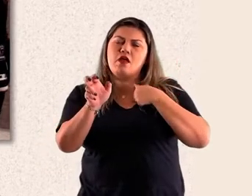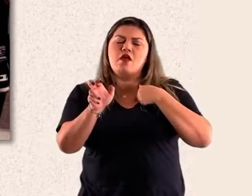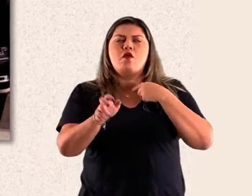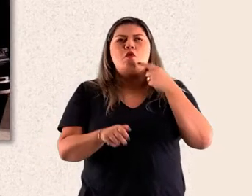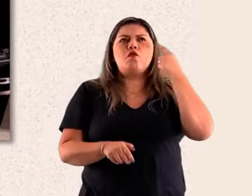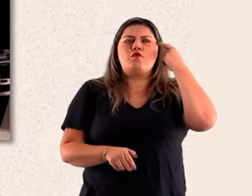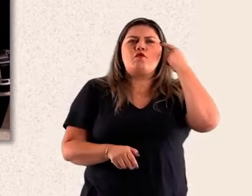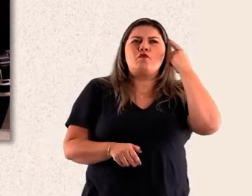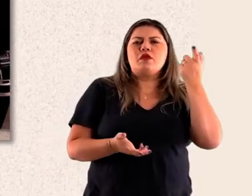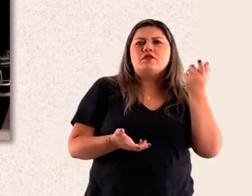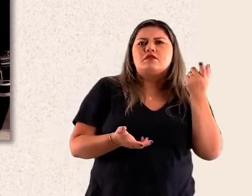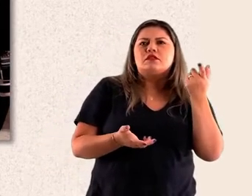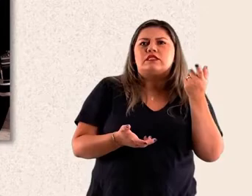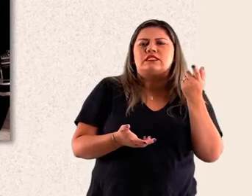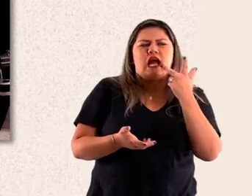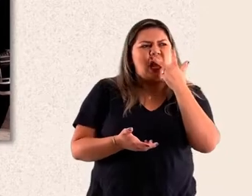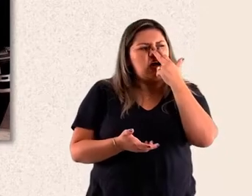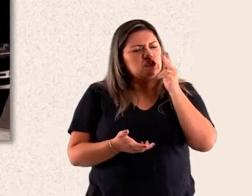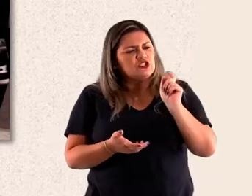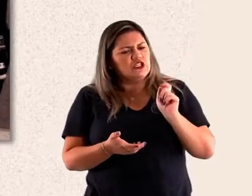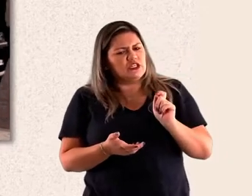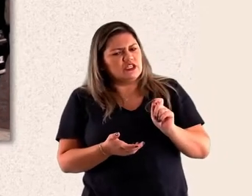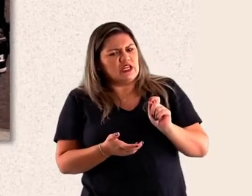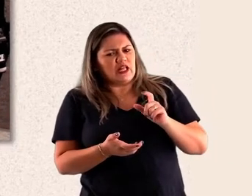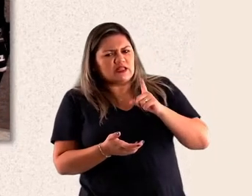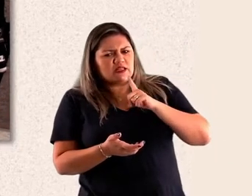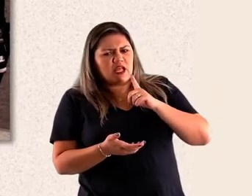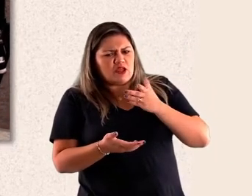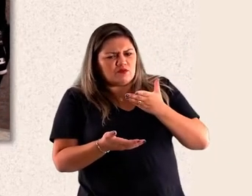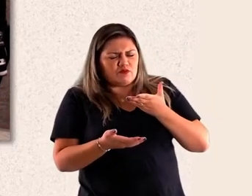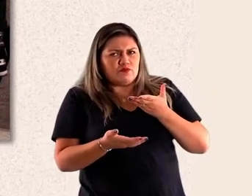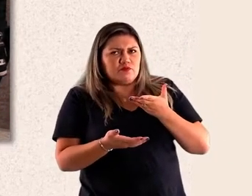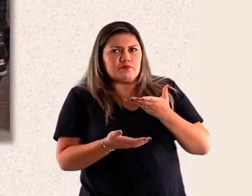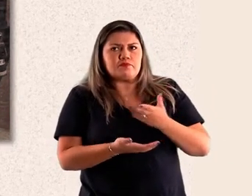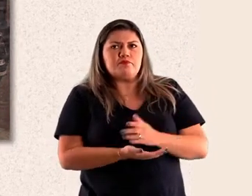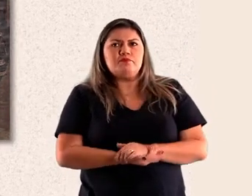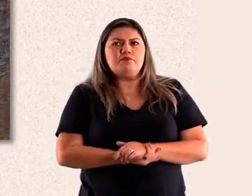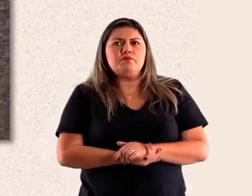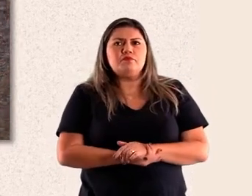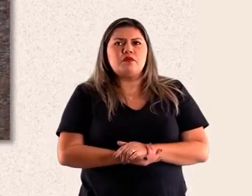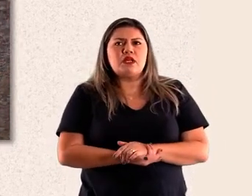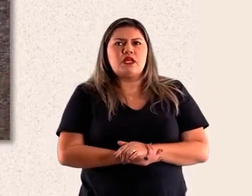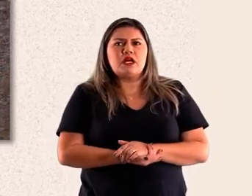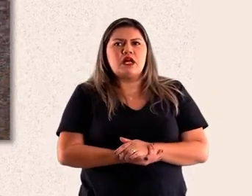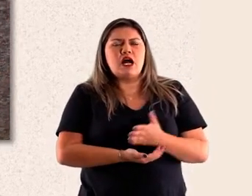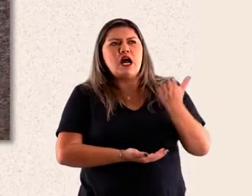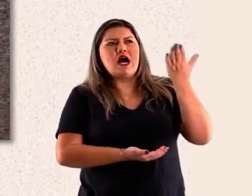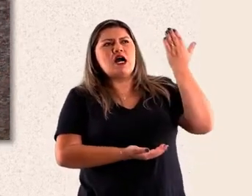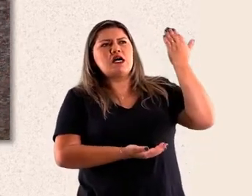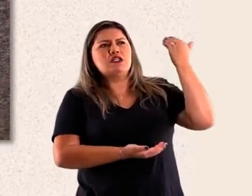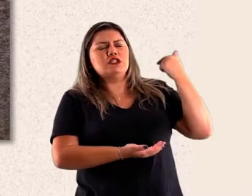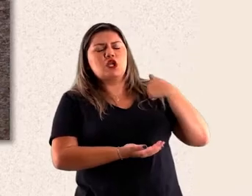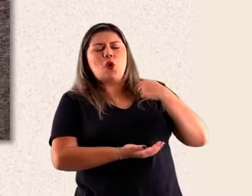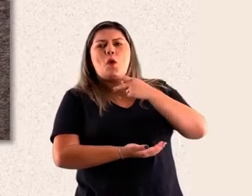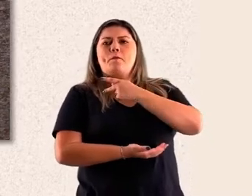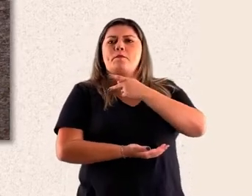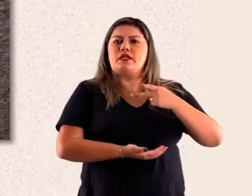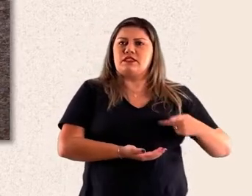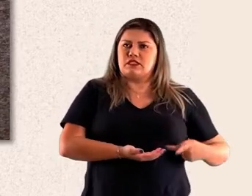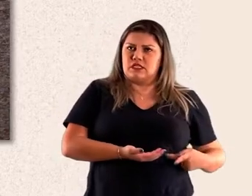fiquei Achei que seria teria muito a ver com uma durante quando eu era a presidente da Comissão de ética